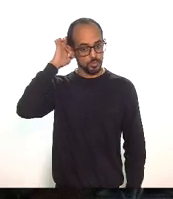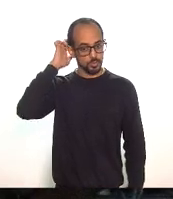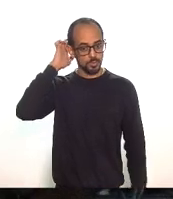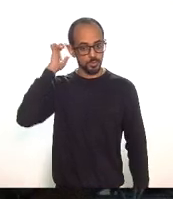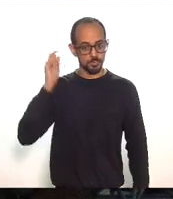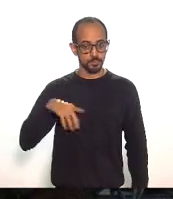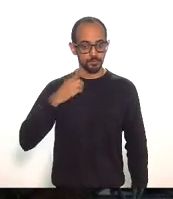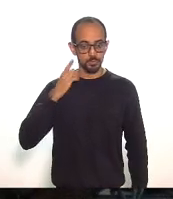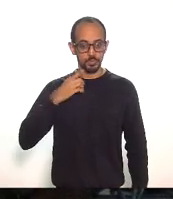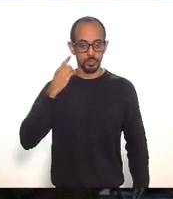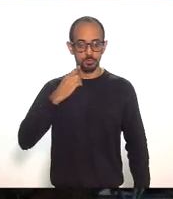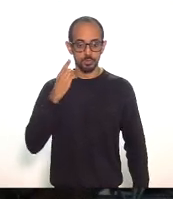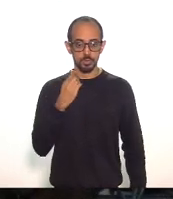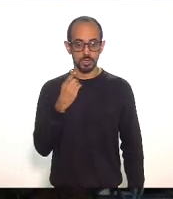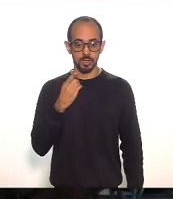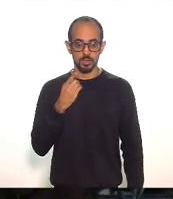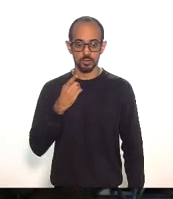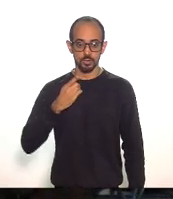Deputado